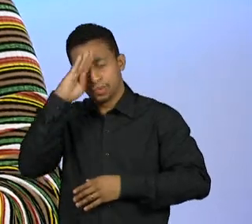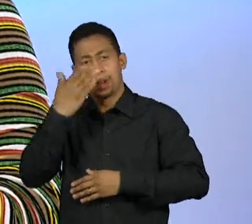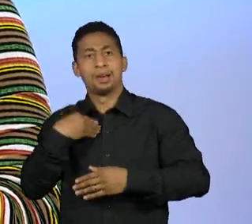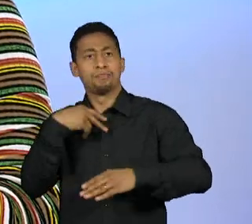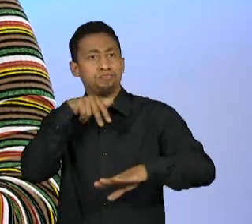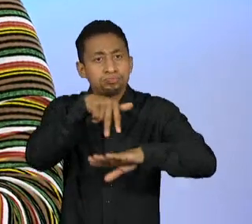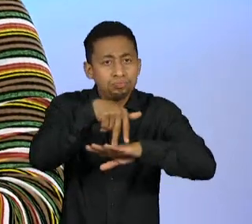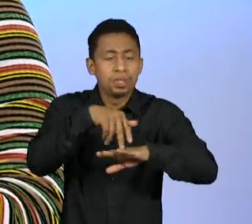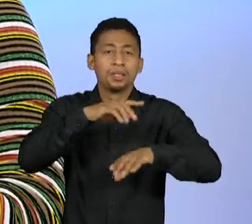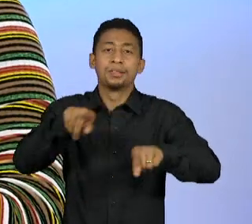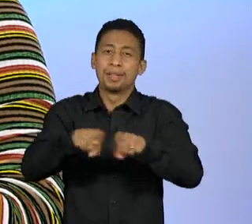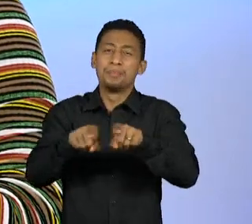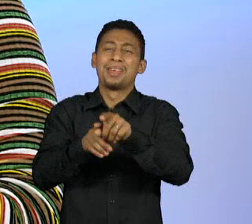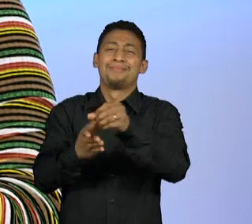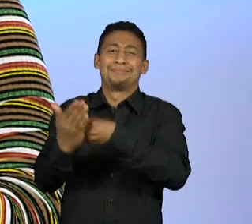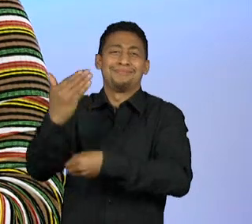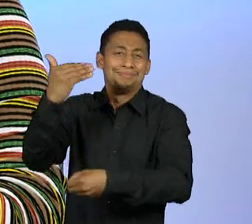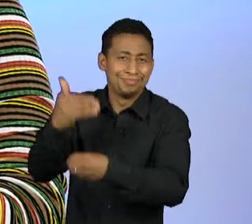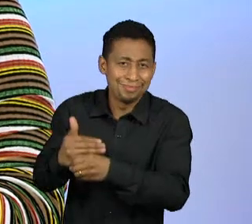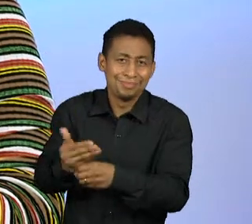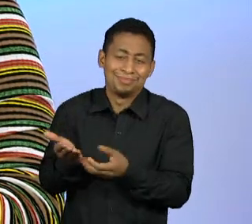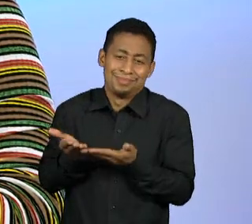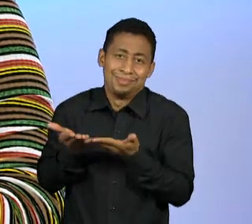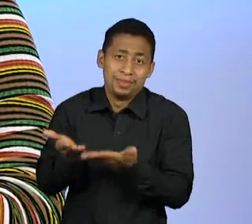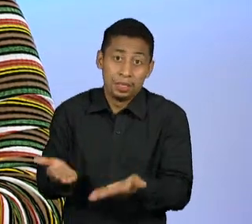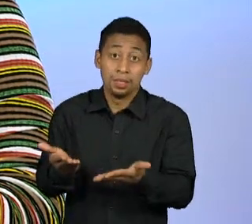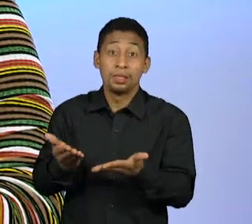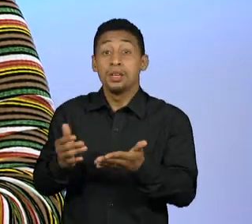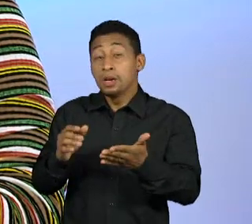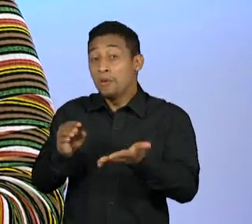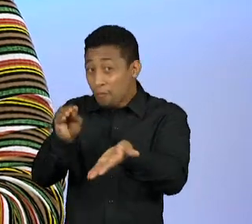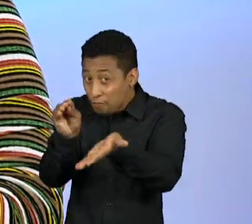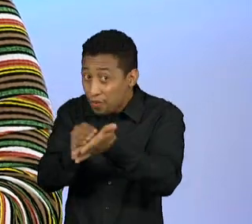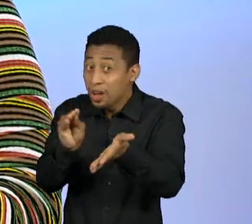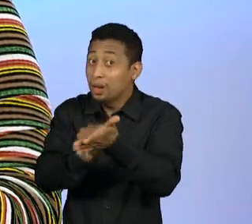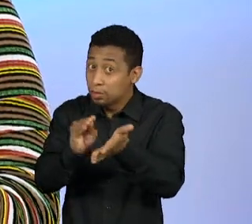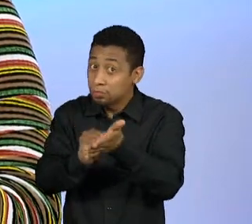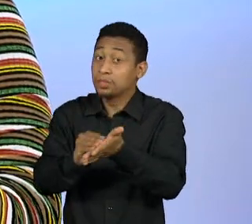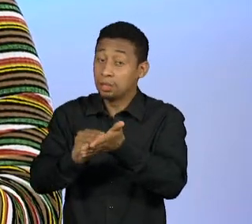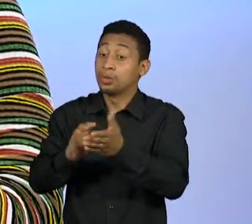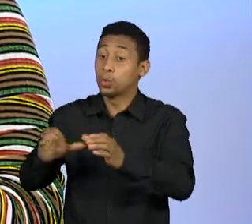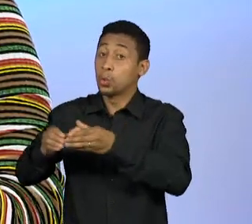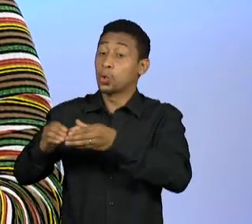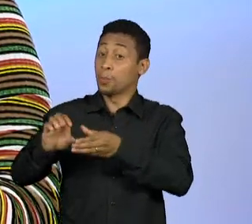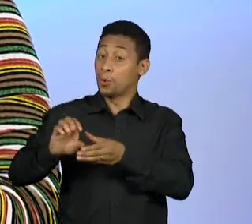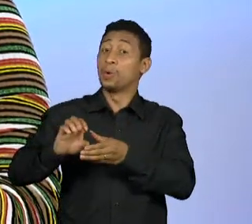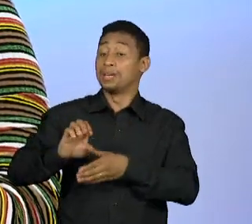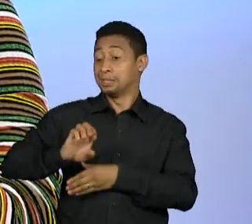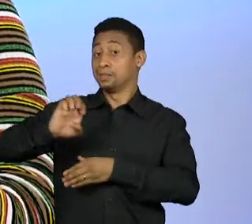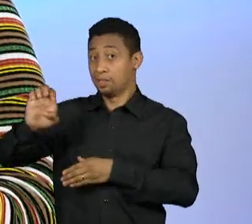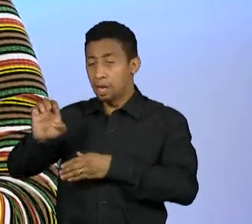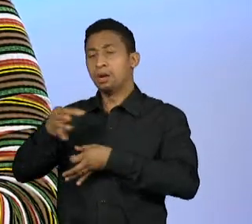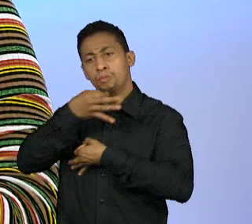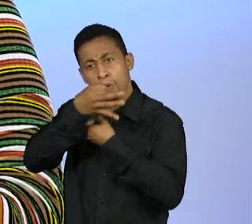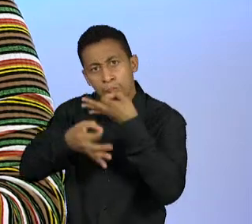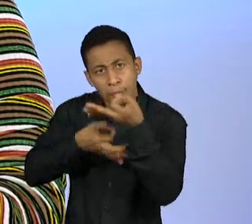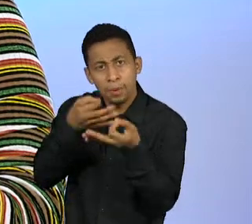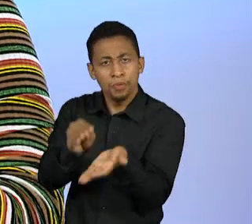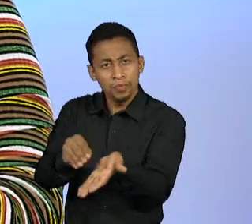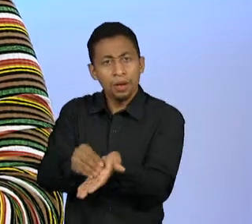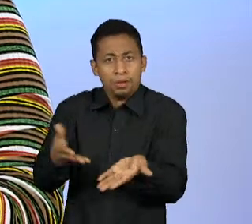neofascista, não está ligado também a uma falta de autocrítica da própria esquerda, essa mesma esquerda que não